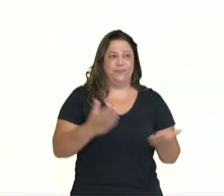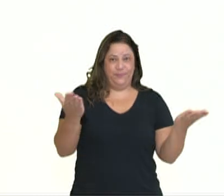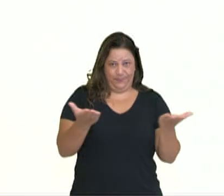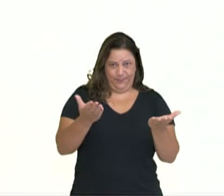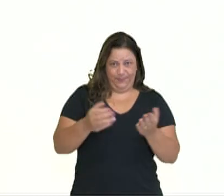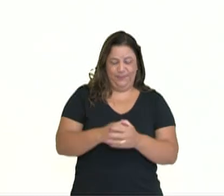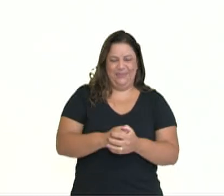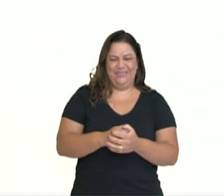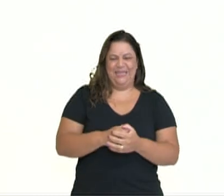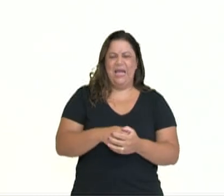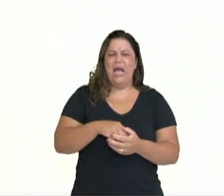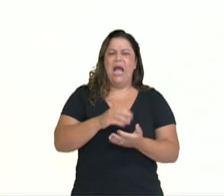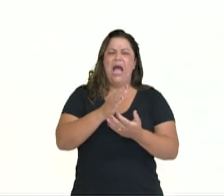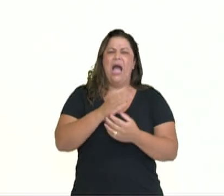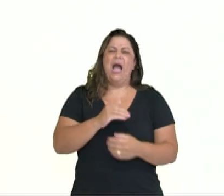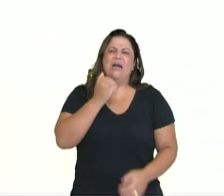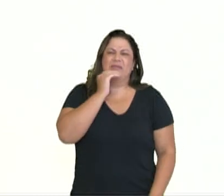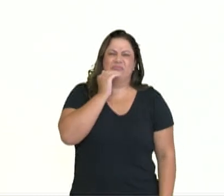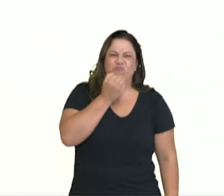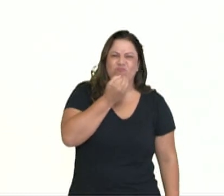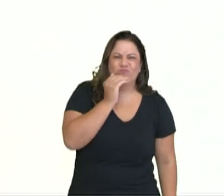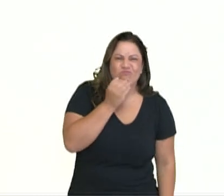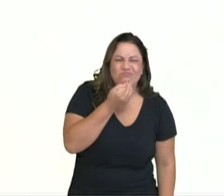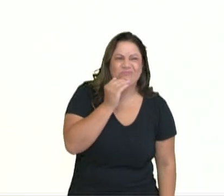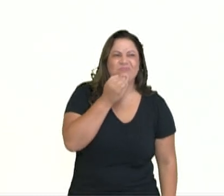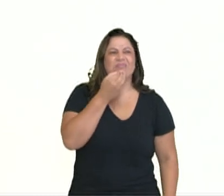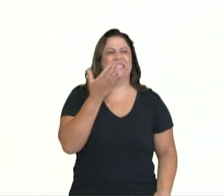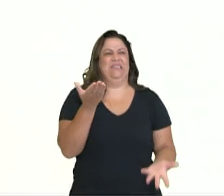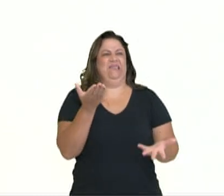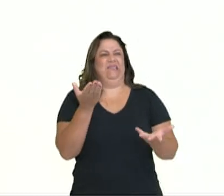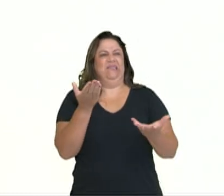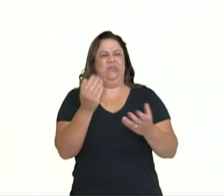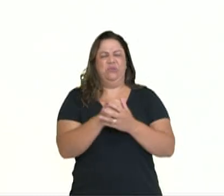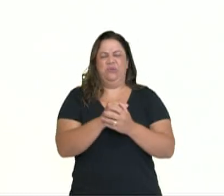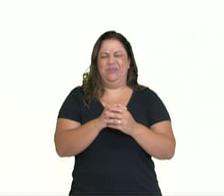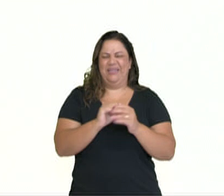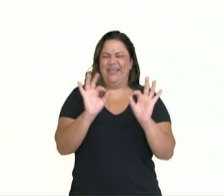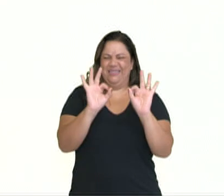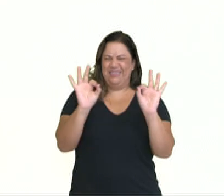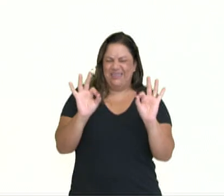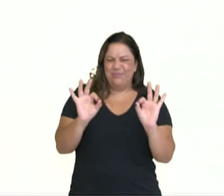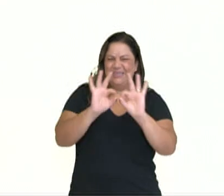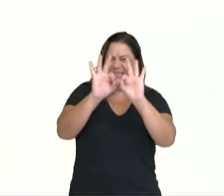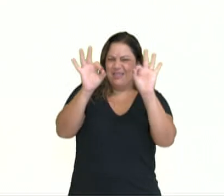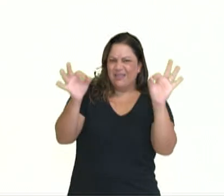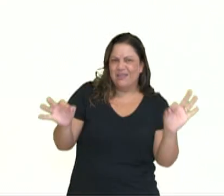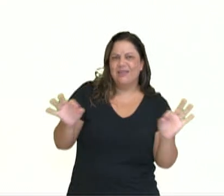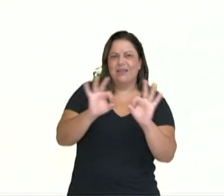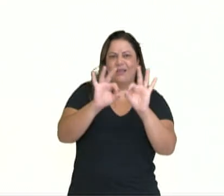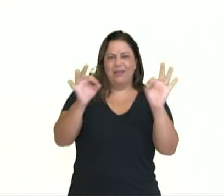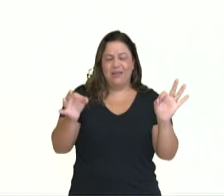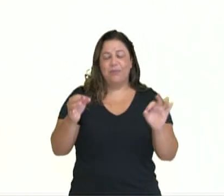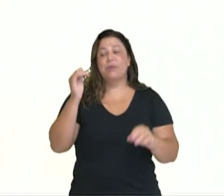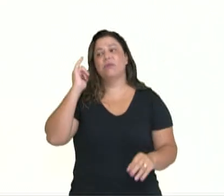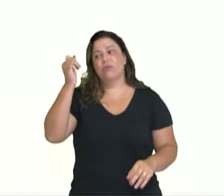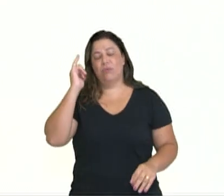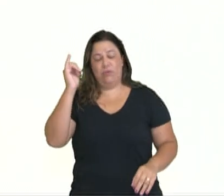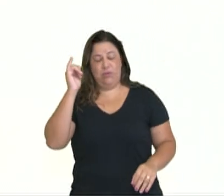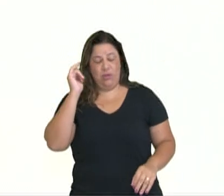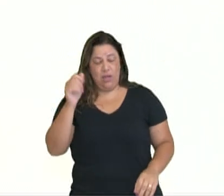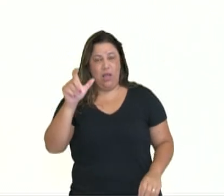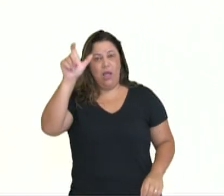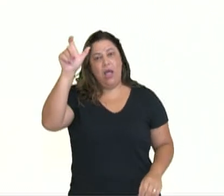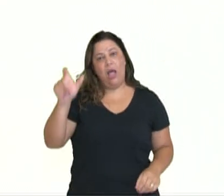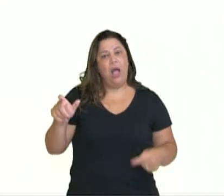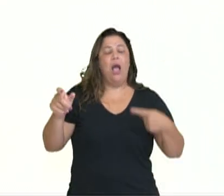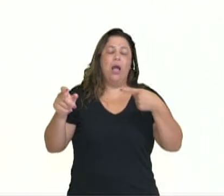Embarcação desconfortável, tosca, despojada, sem artifícios, né? Então, esse narrador personagem quer